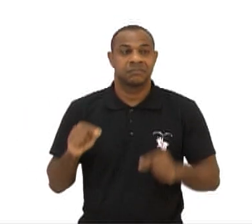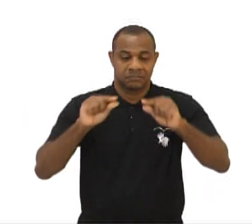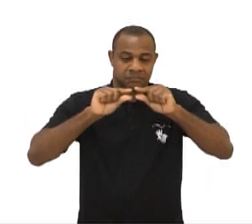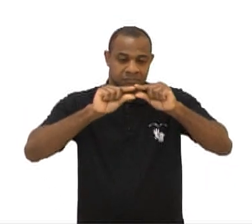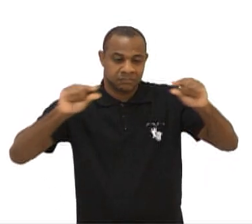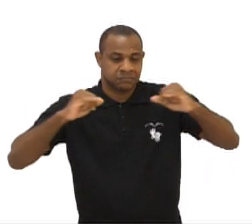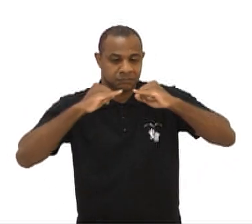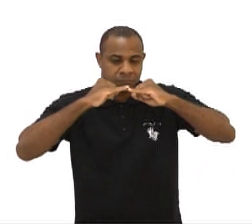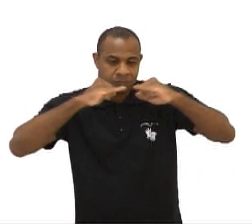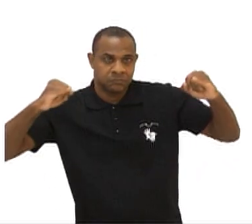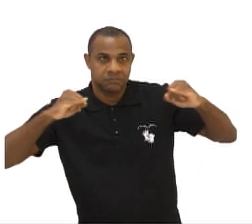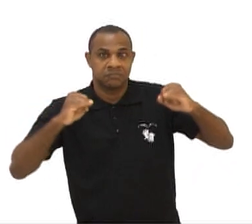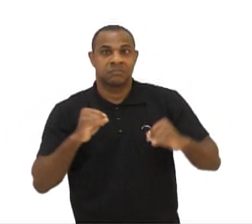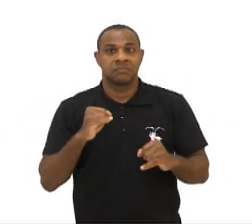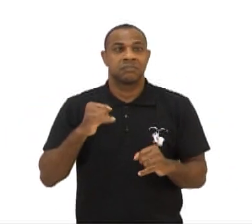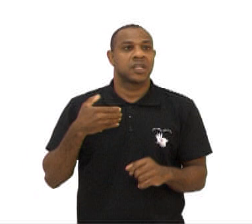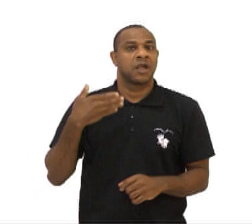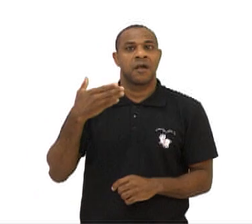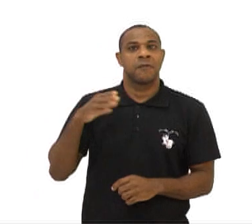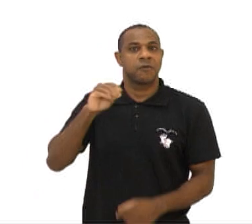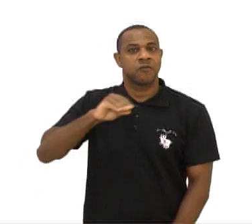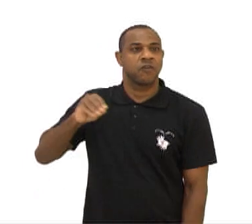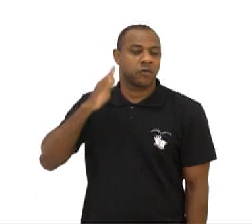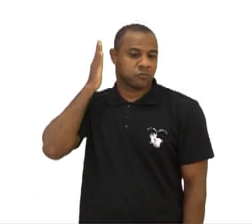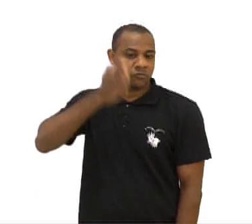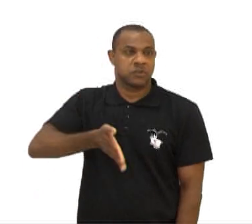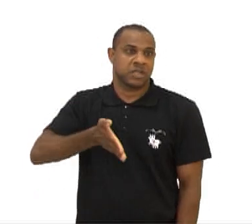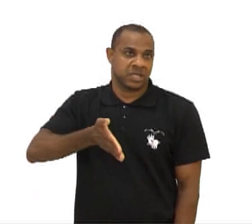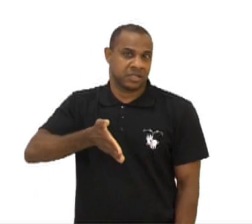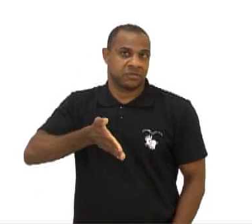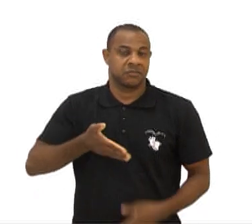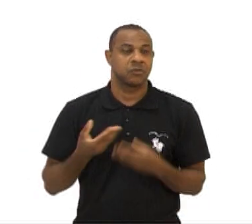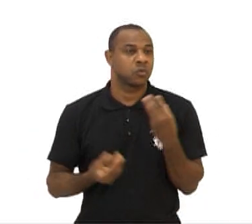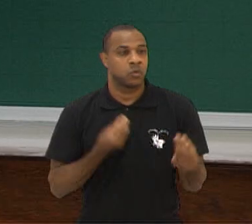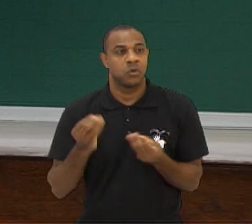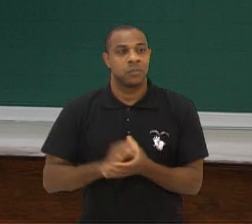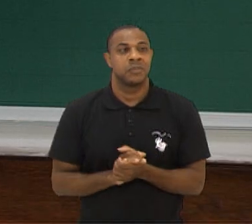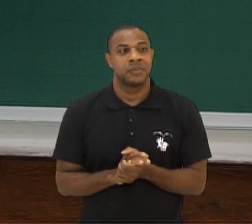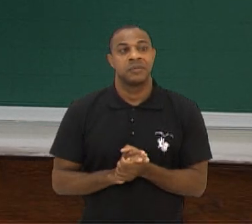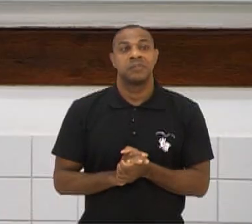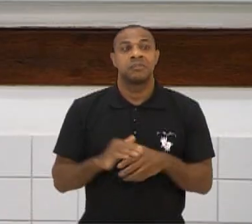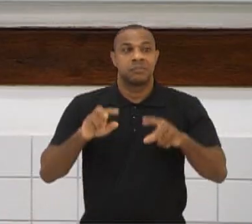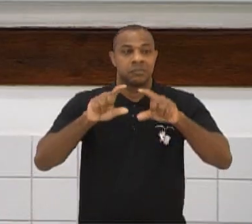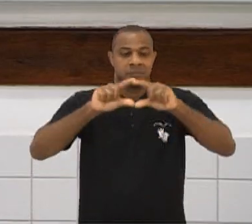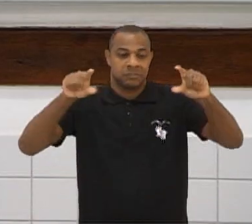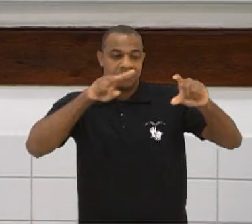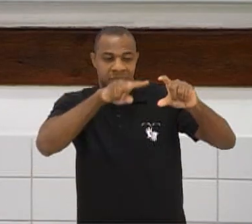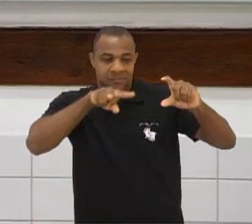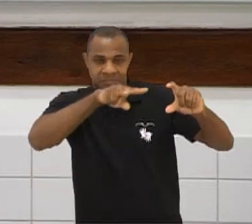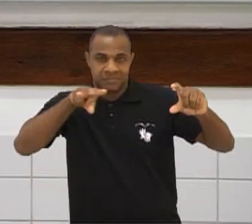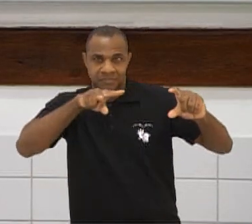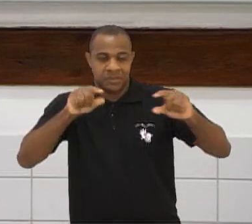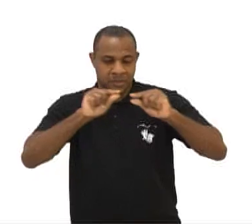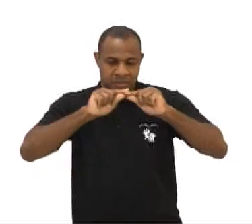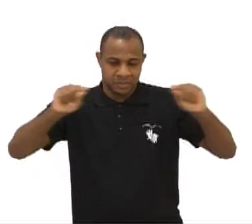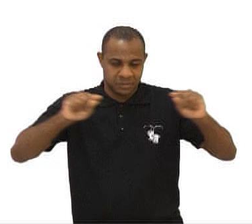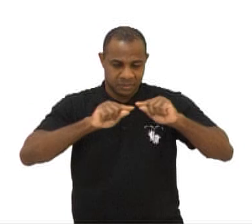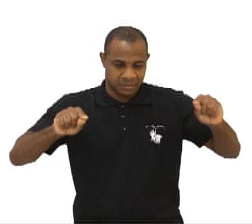discurso direto, a fala direta presente neste fragmento da notícia, né? Então, vou deixar o texto para vocês analisar e sublinhar.